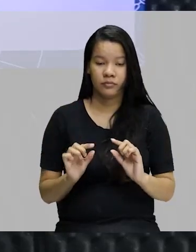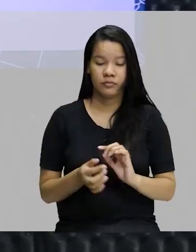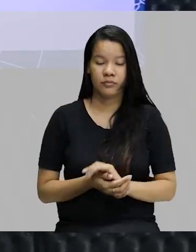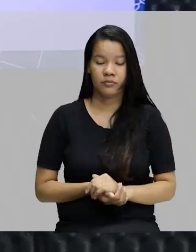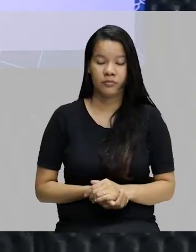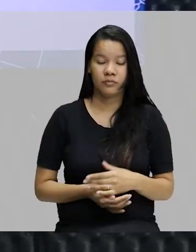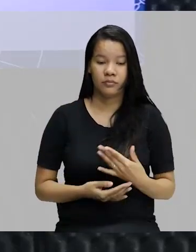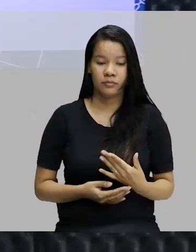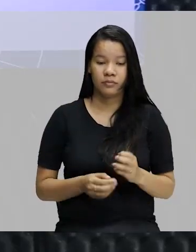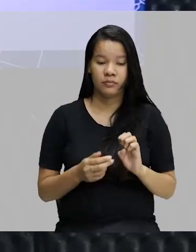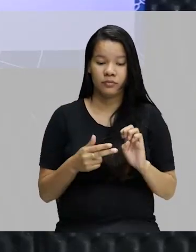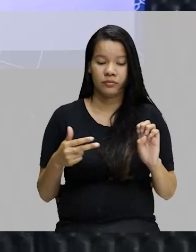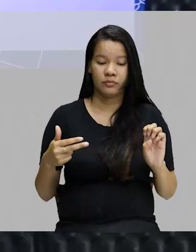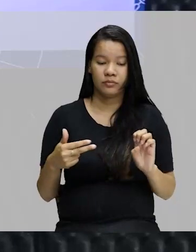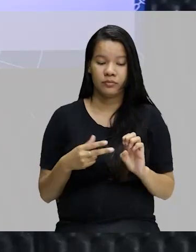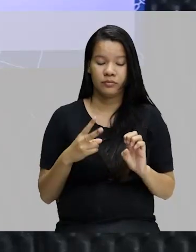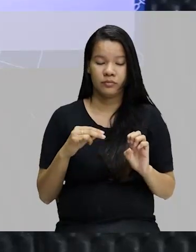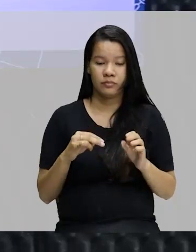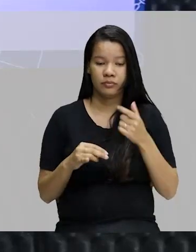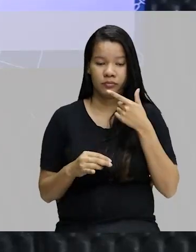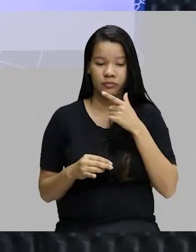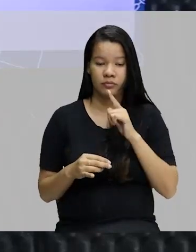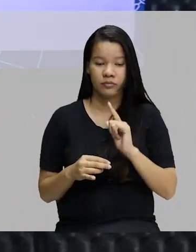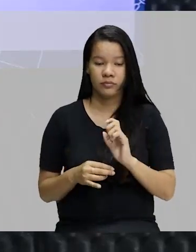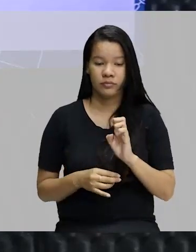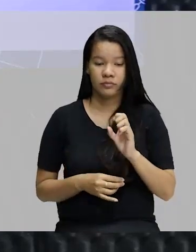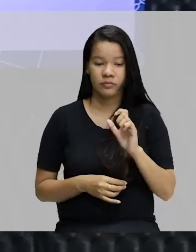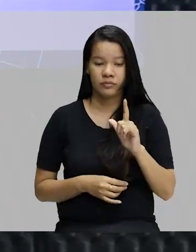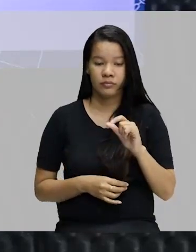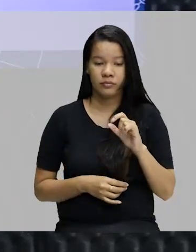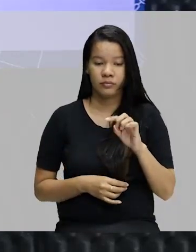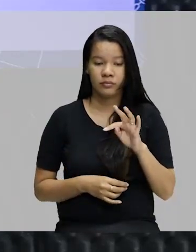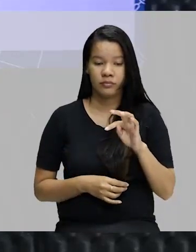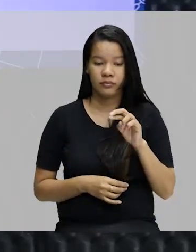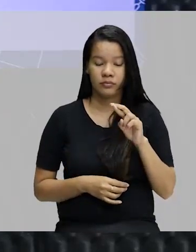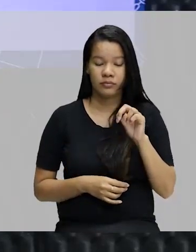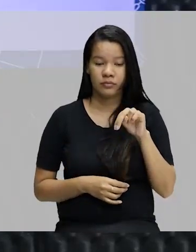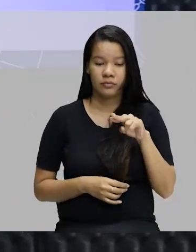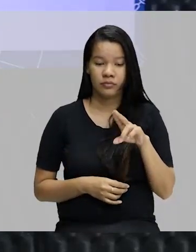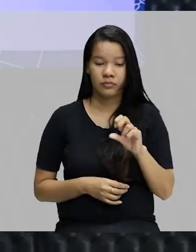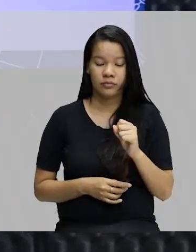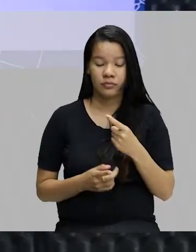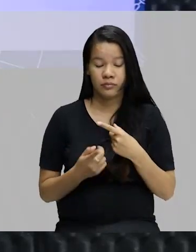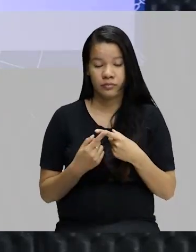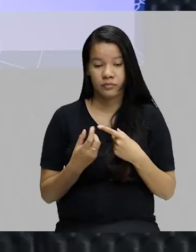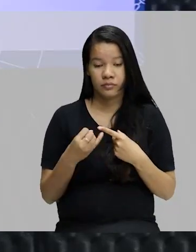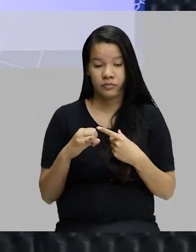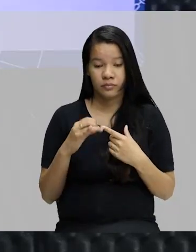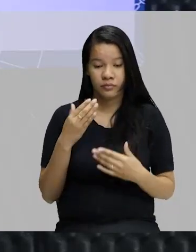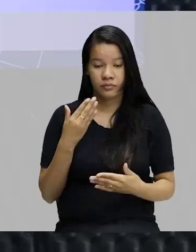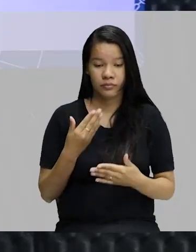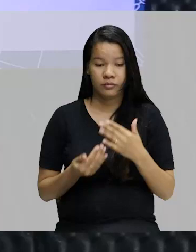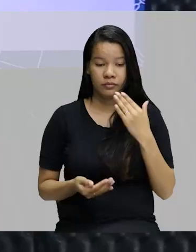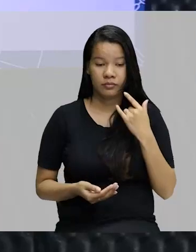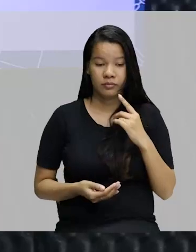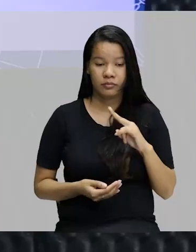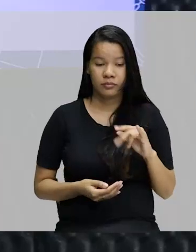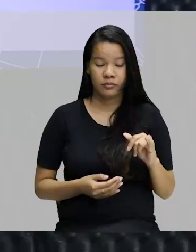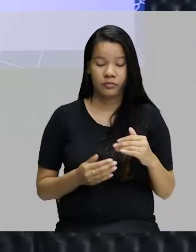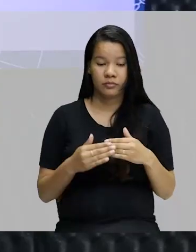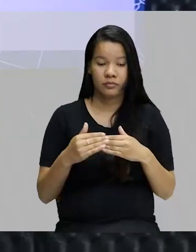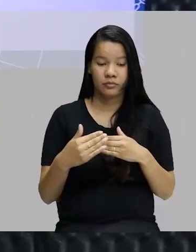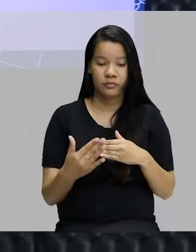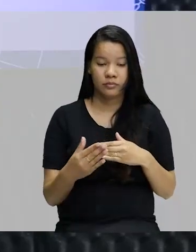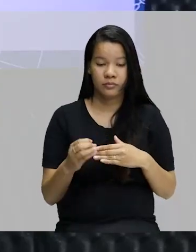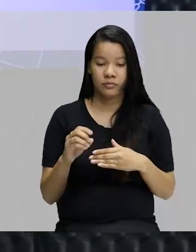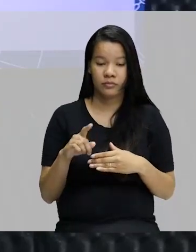seja, quando o elemento ele vai ganhar elétrons, porque se ele perder elétrons, ele vai sofrer uma